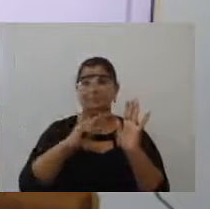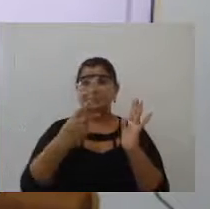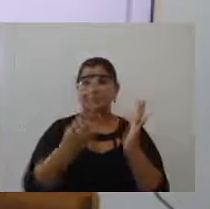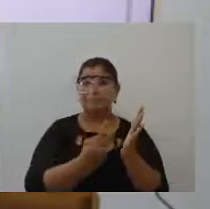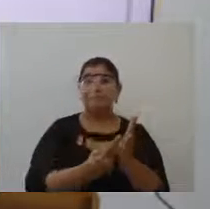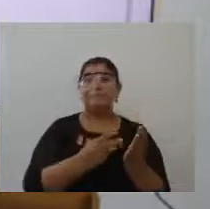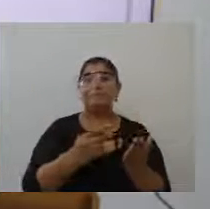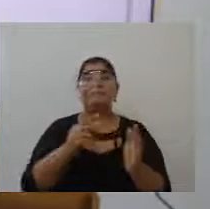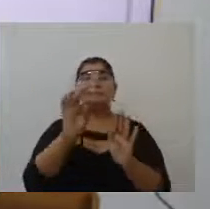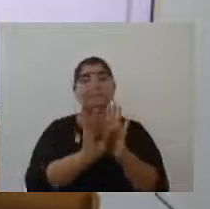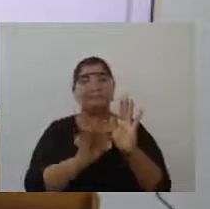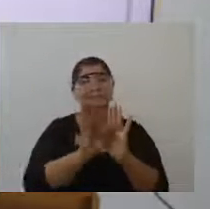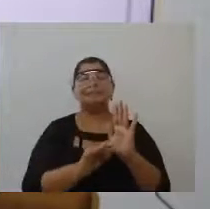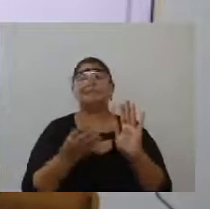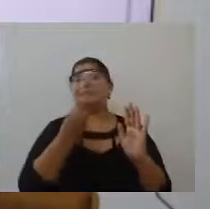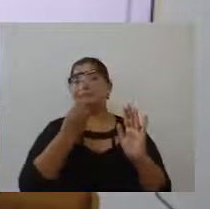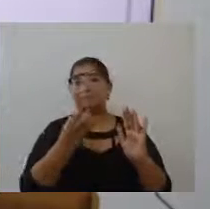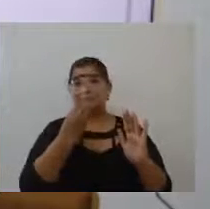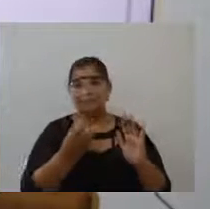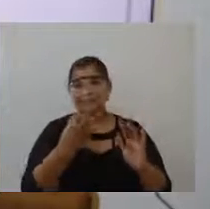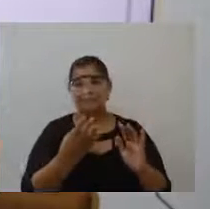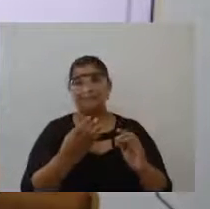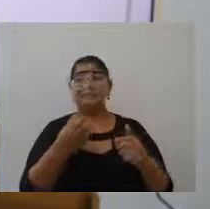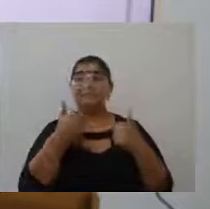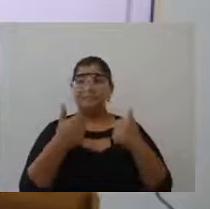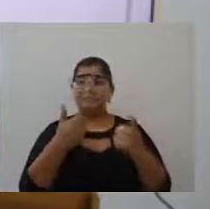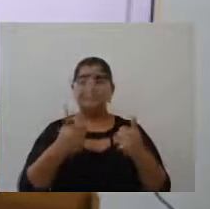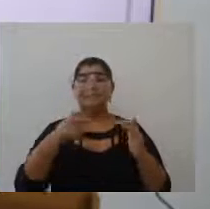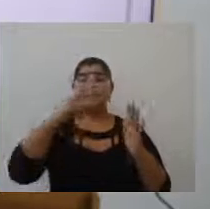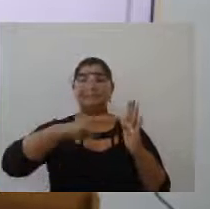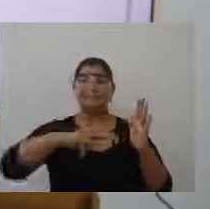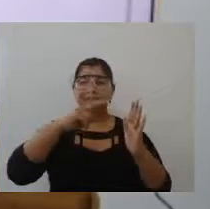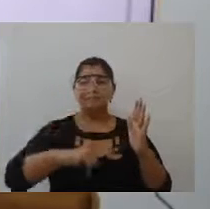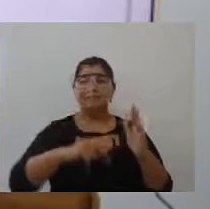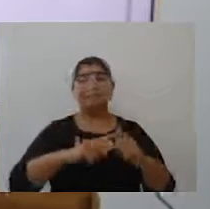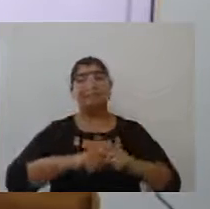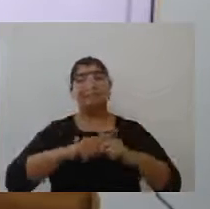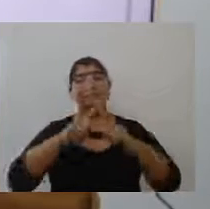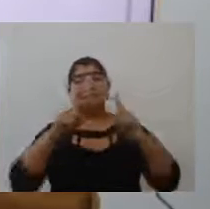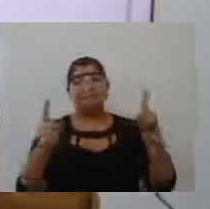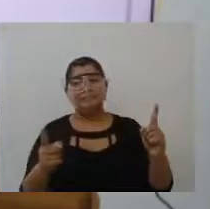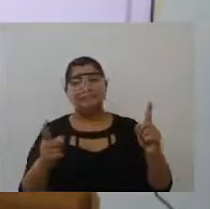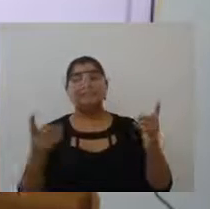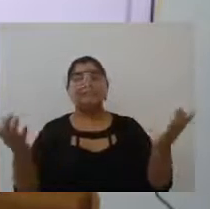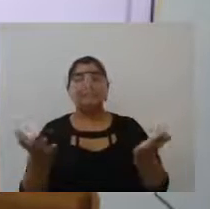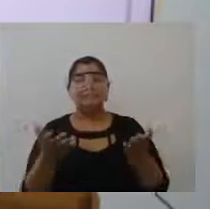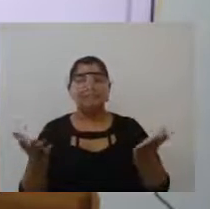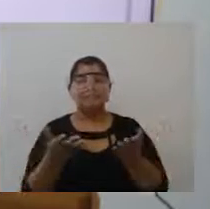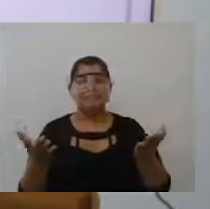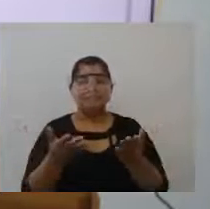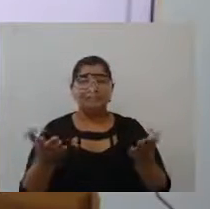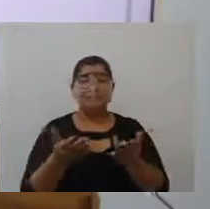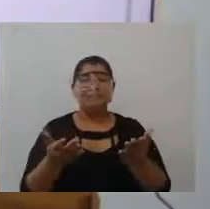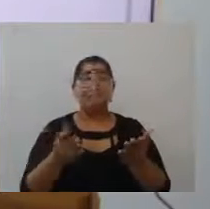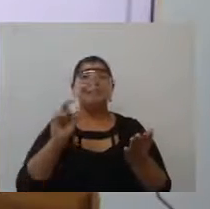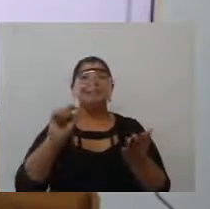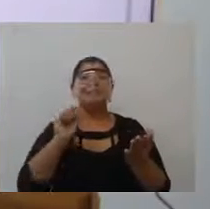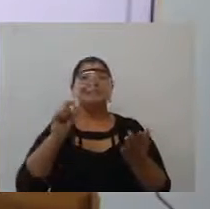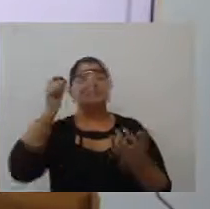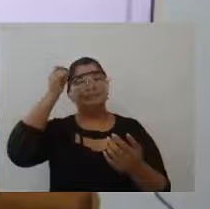o texto, já estava bom. Quer dizer que ele era um bom leitor. Mas hoje eu quero dizer o seguinte para vocês. A ideia que se